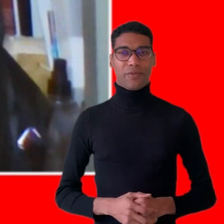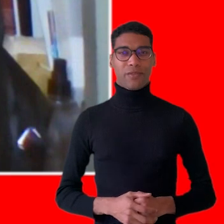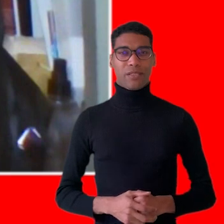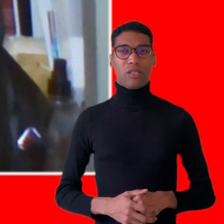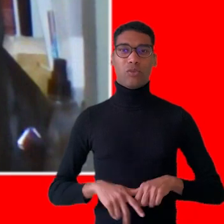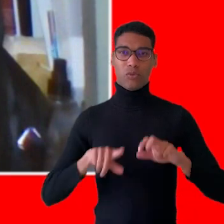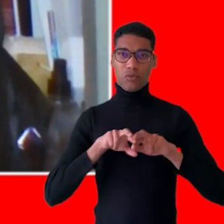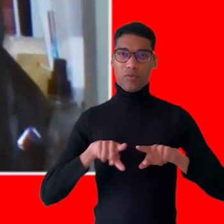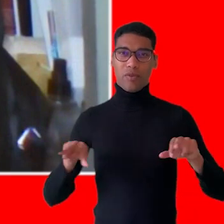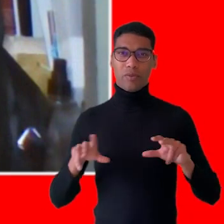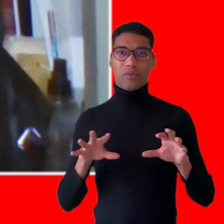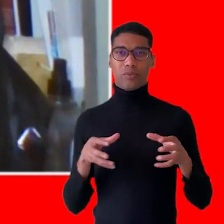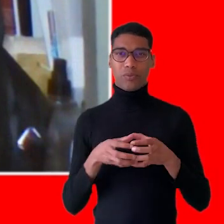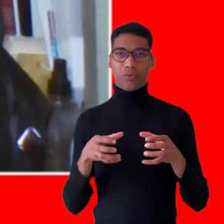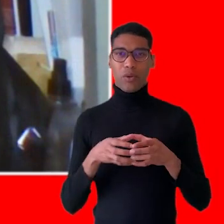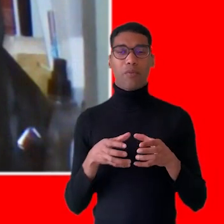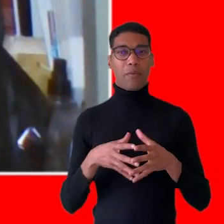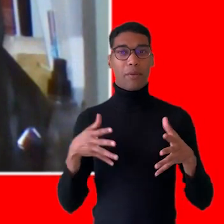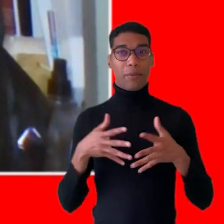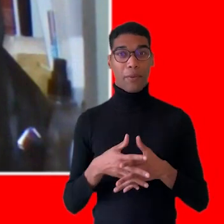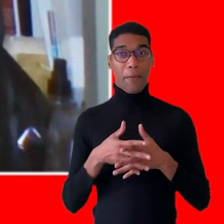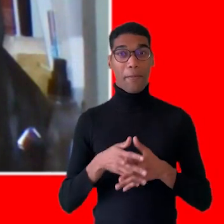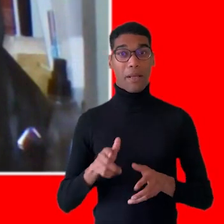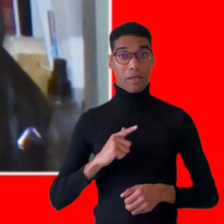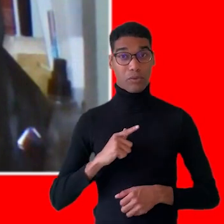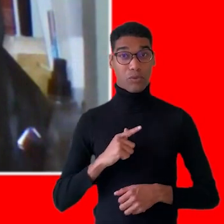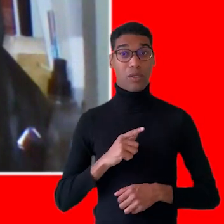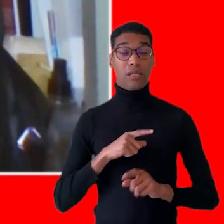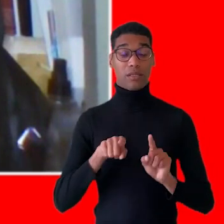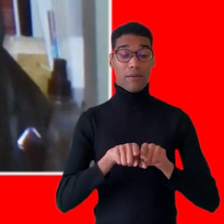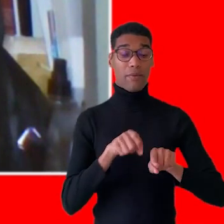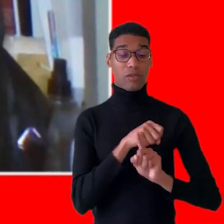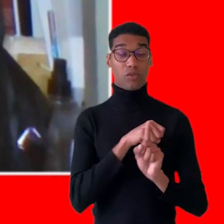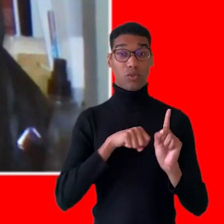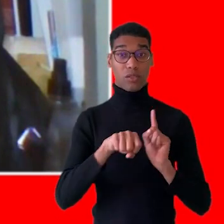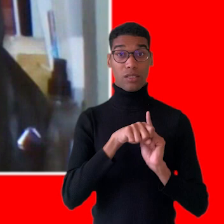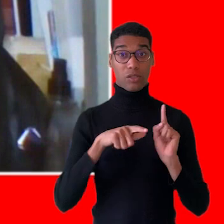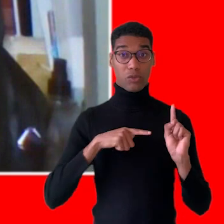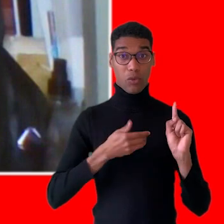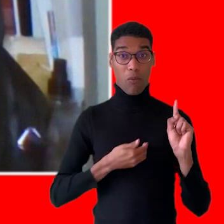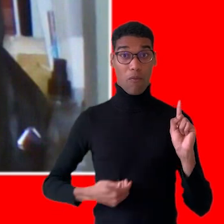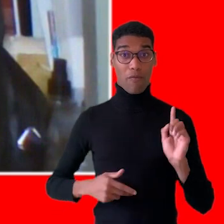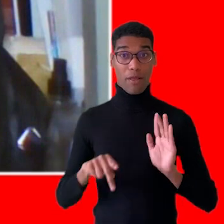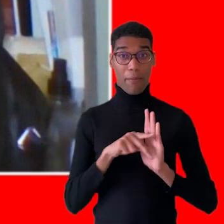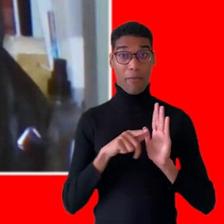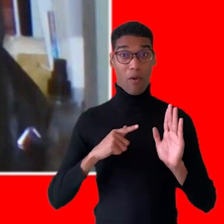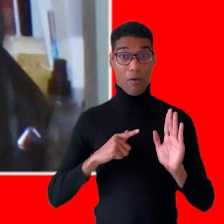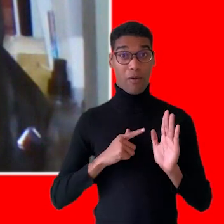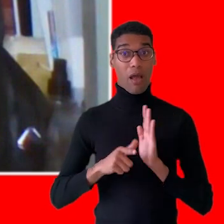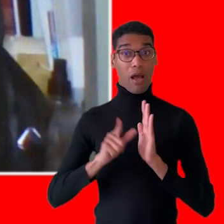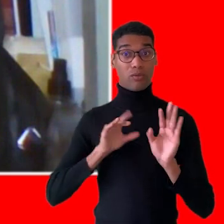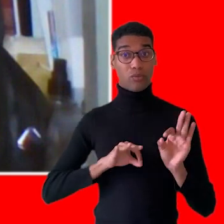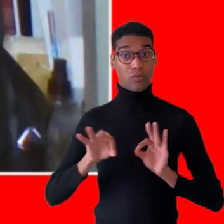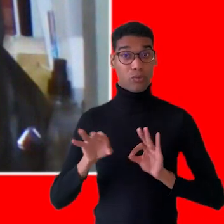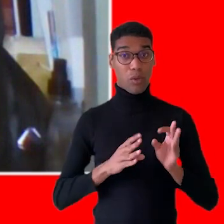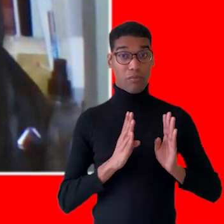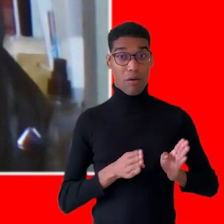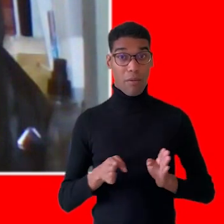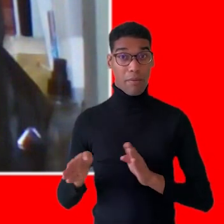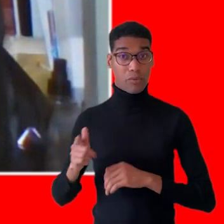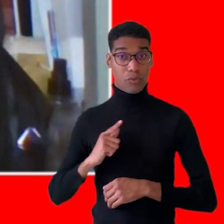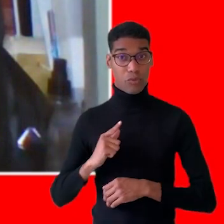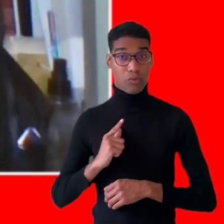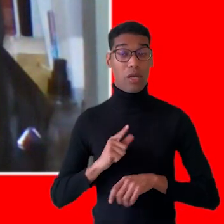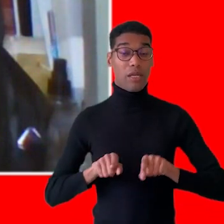em civilizações complexas, sociedades estatais organizadas